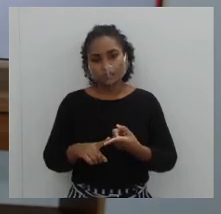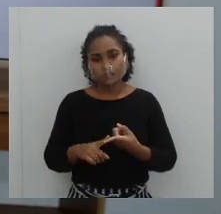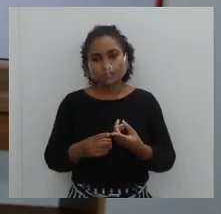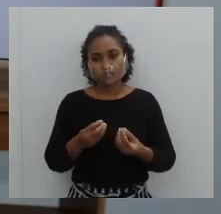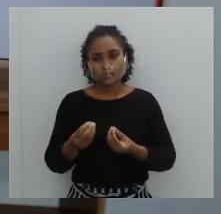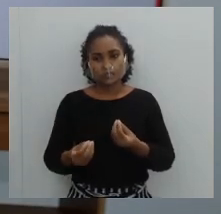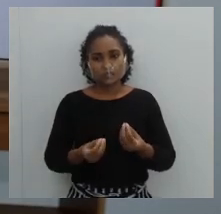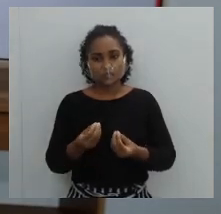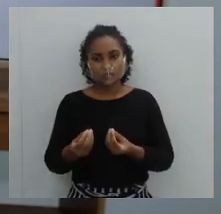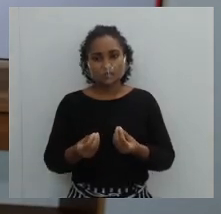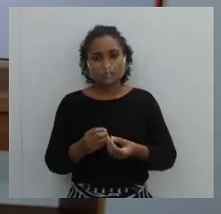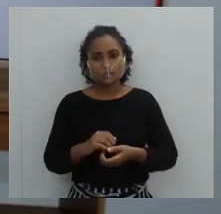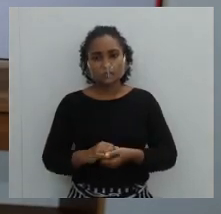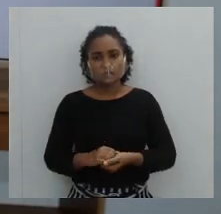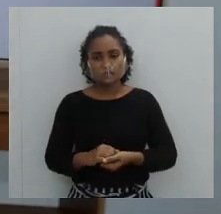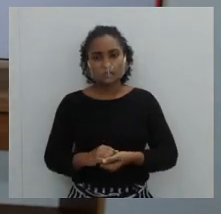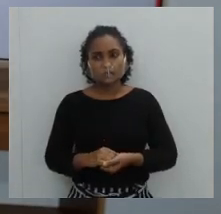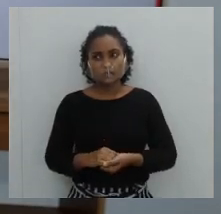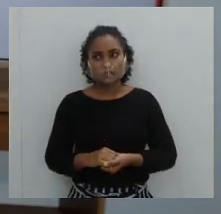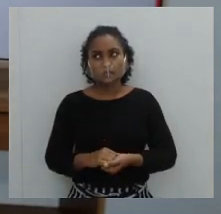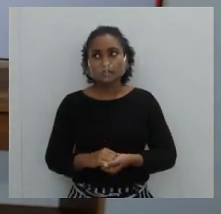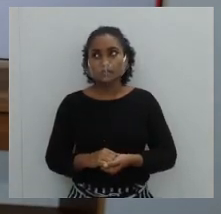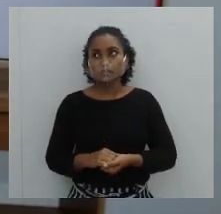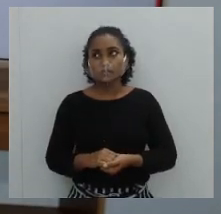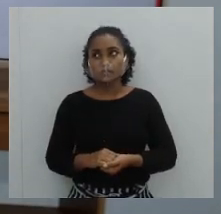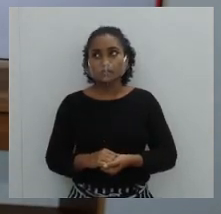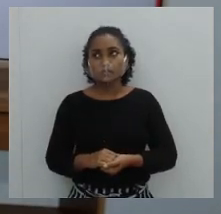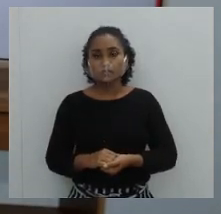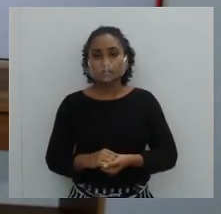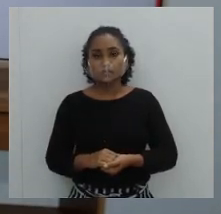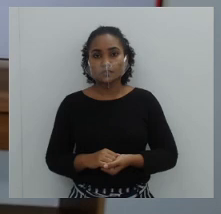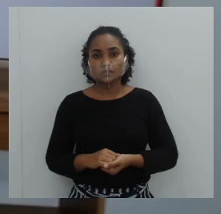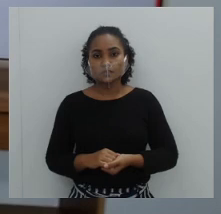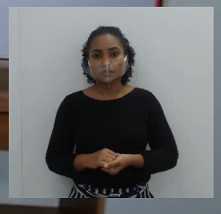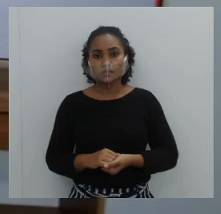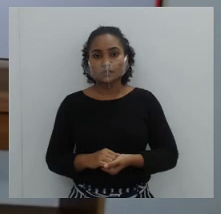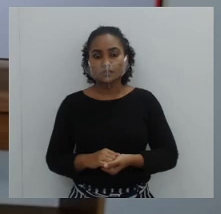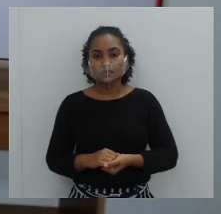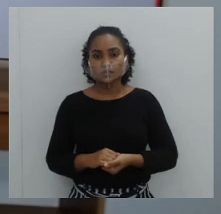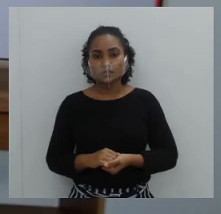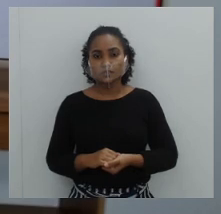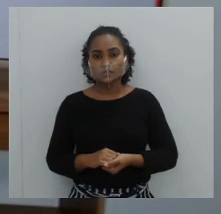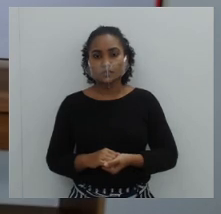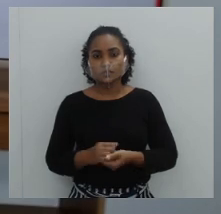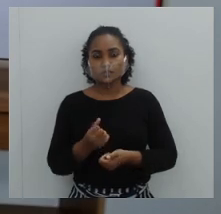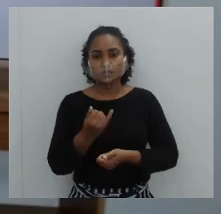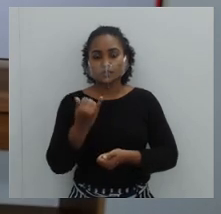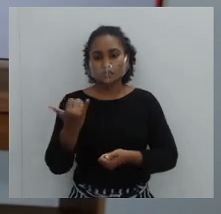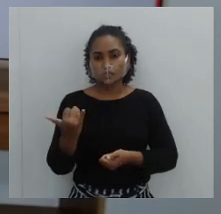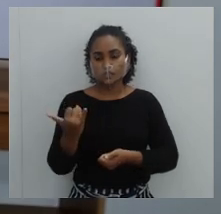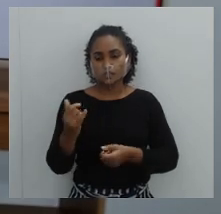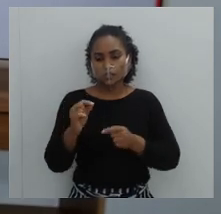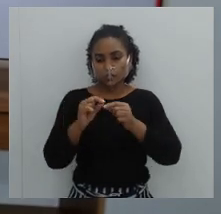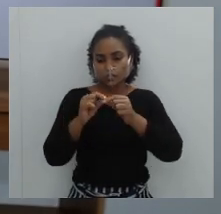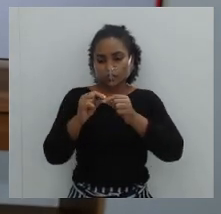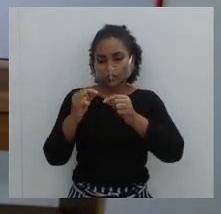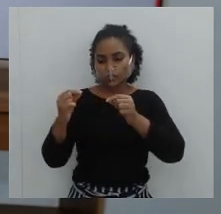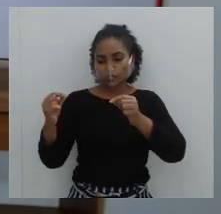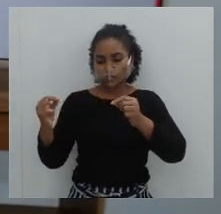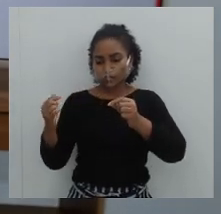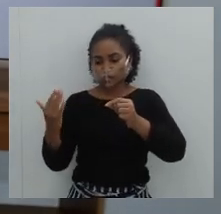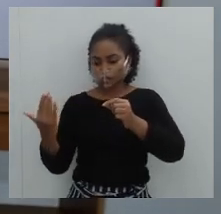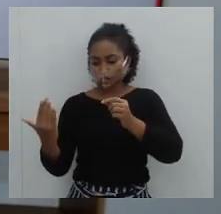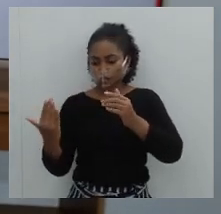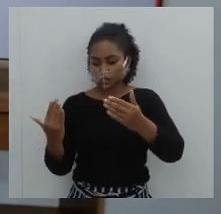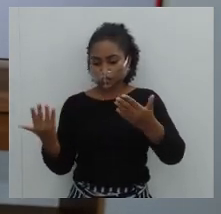como é o nome desse poliedro. Ok? Então, contando aqui as faces agora, a gente